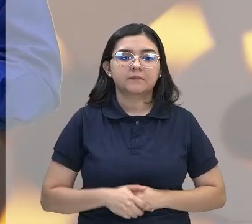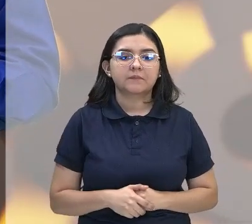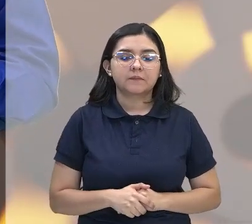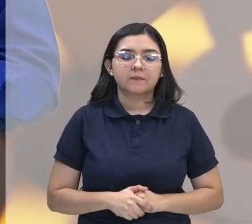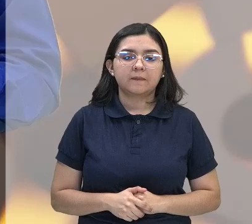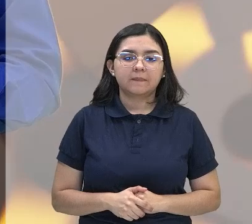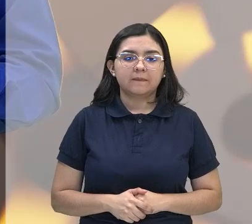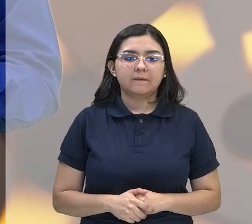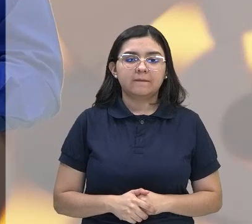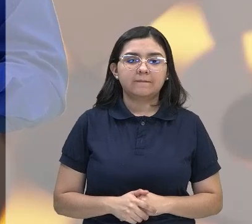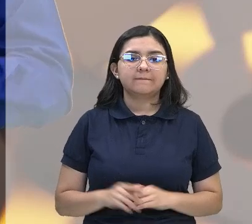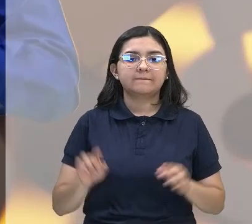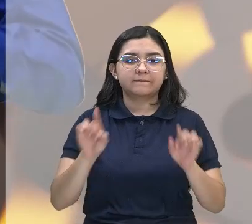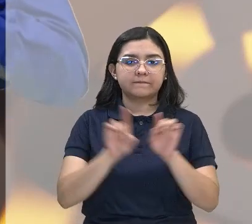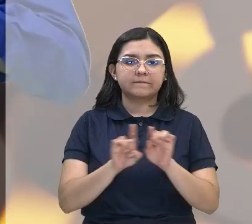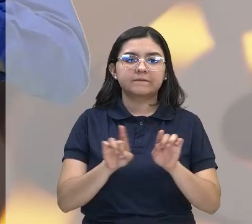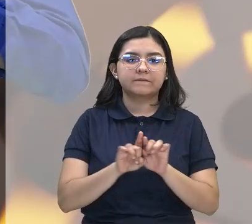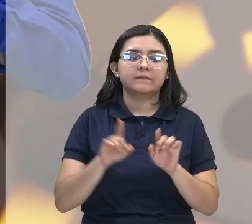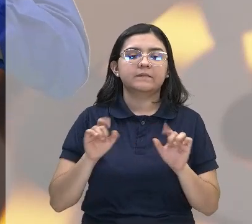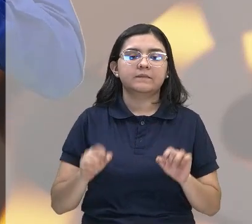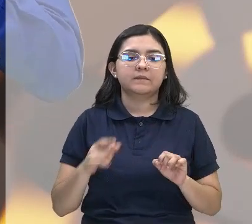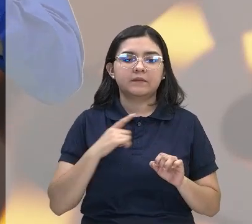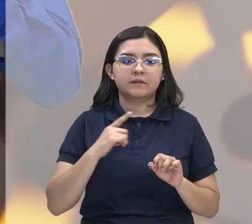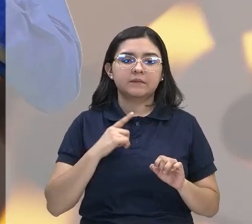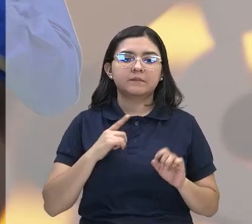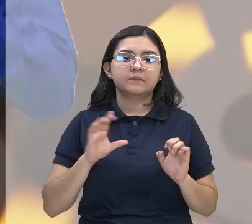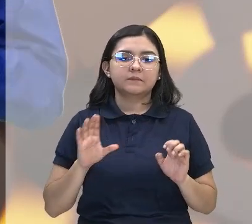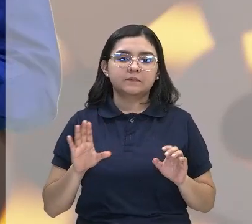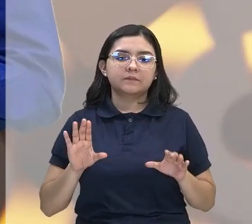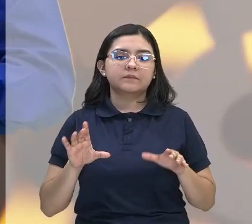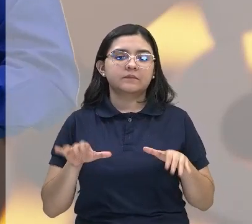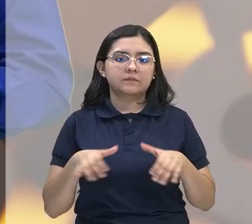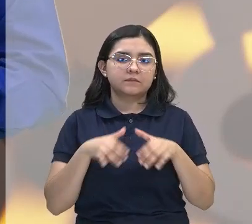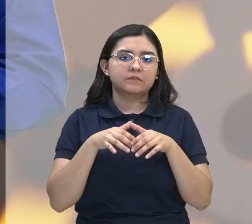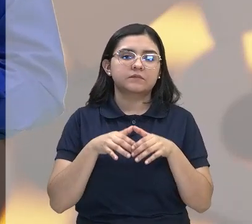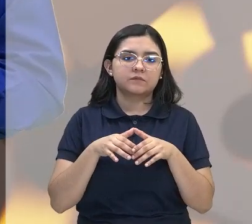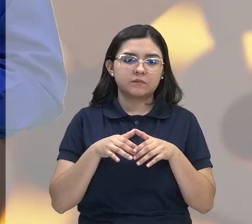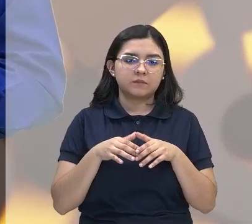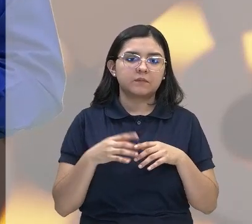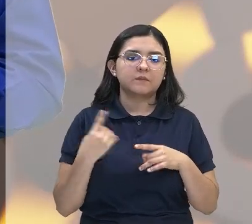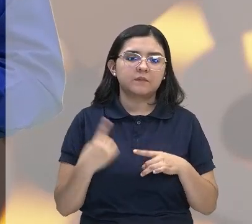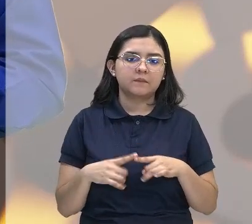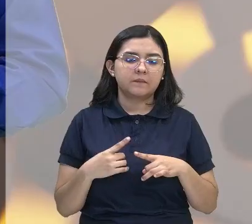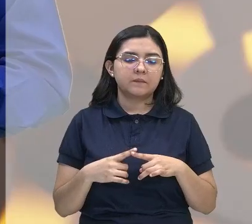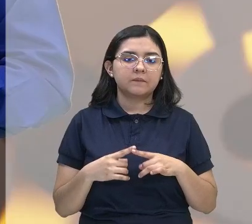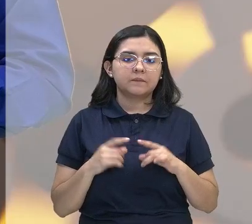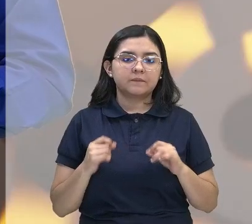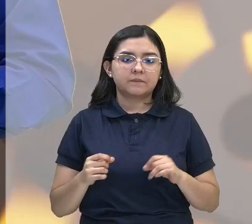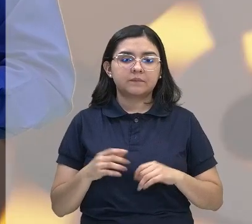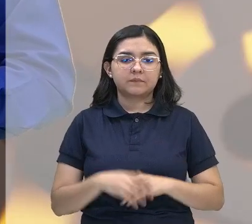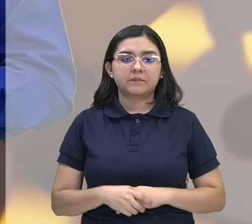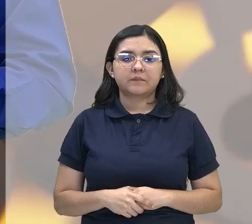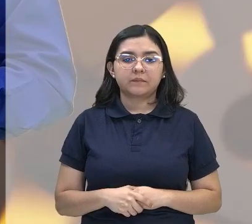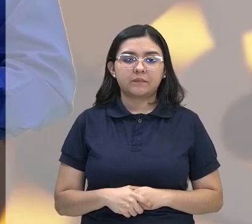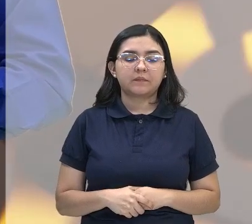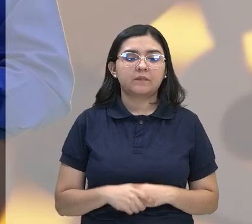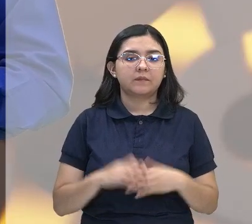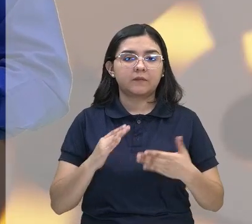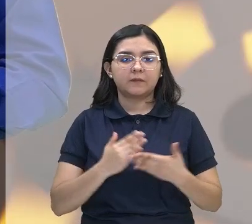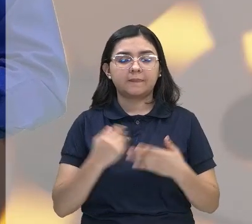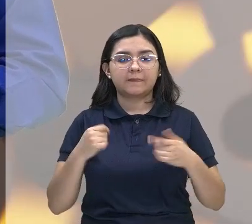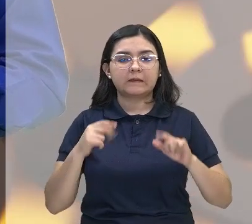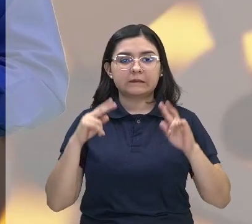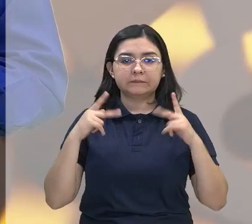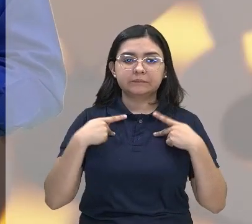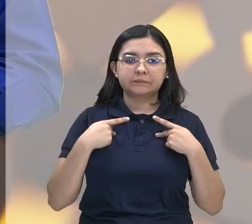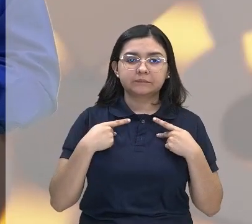cinematográfica também está incluído neste rol para satisfazer algumas necessidades